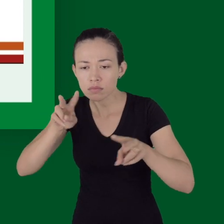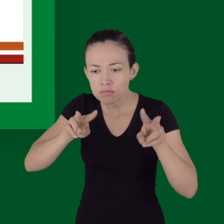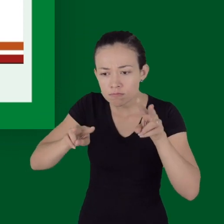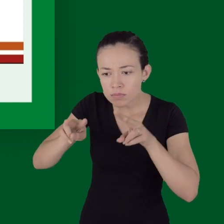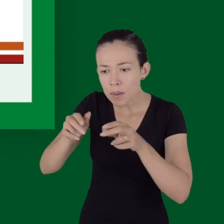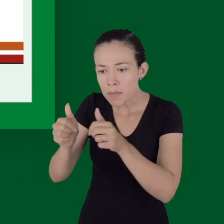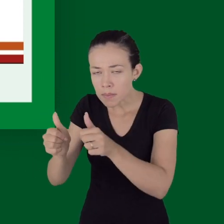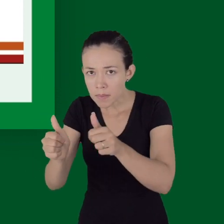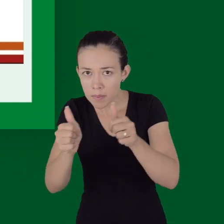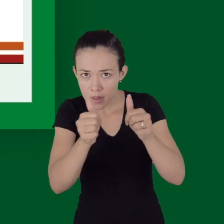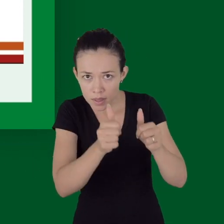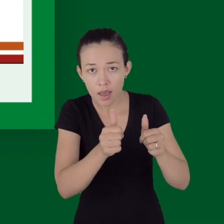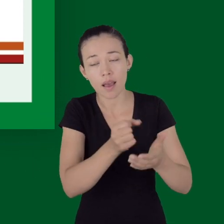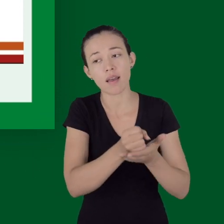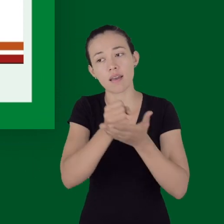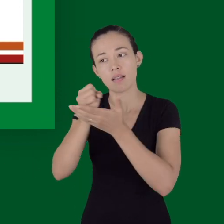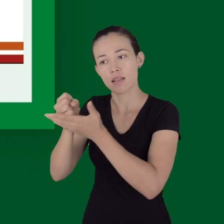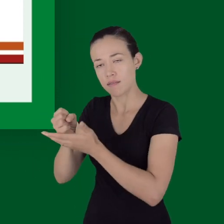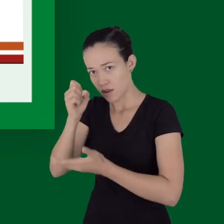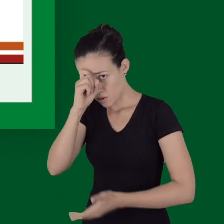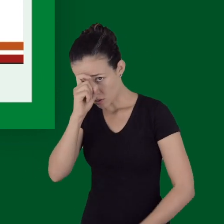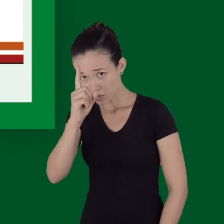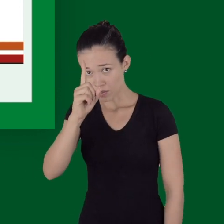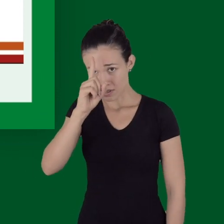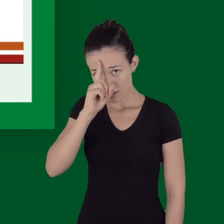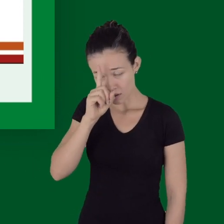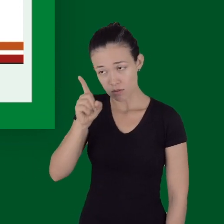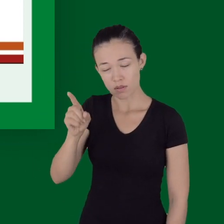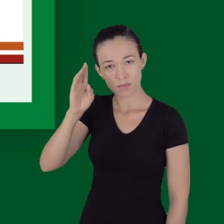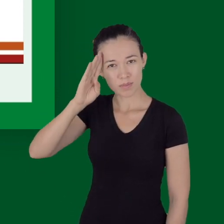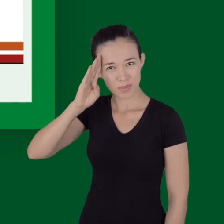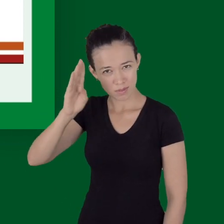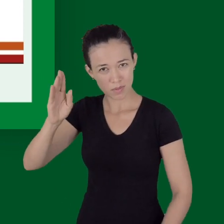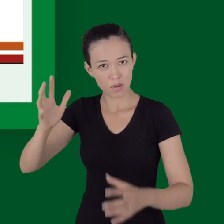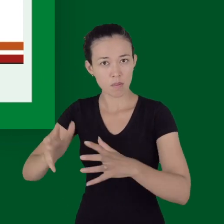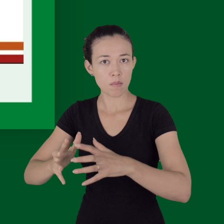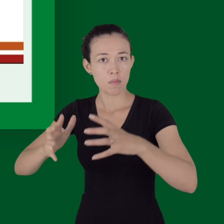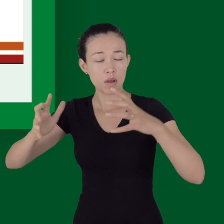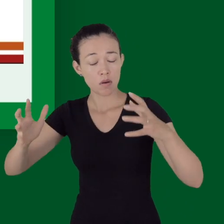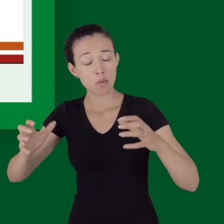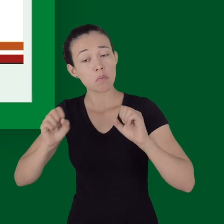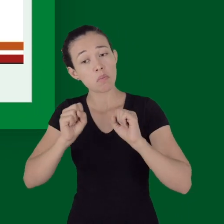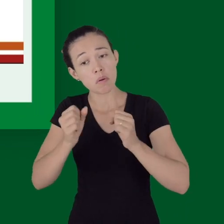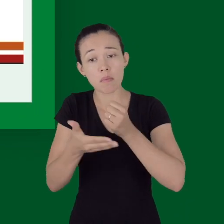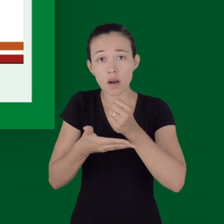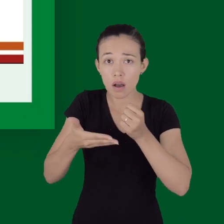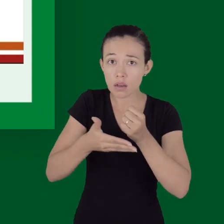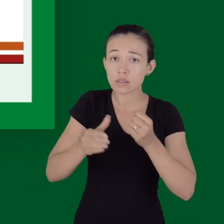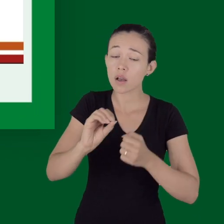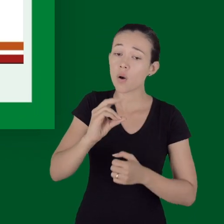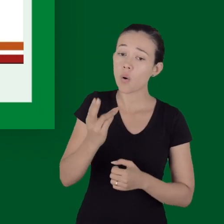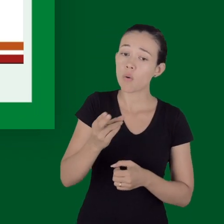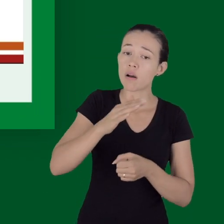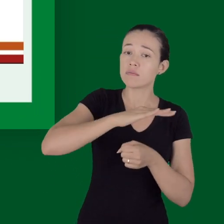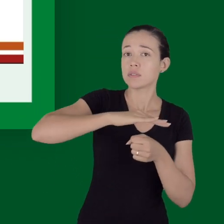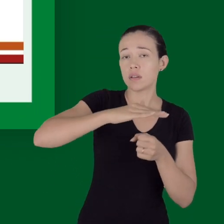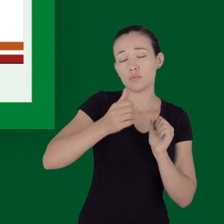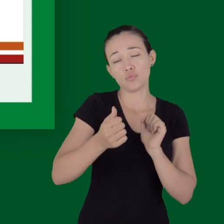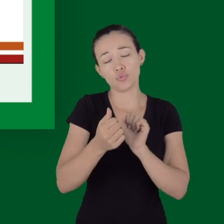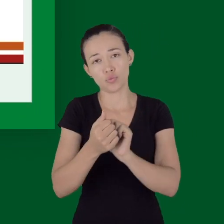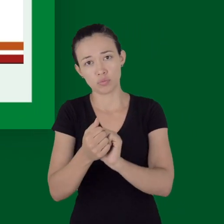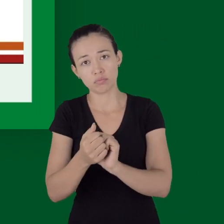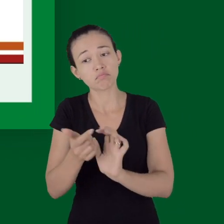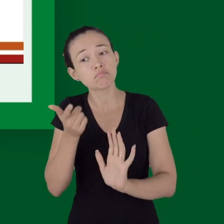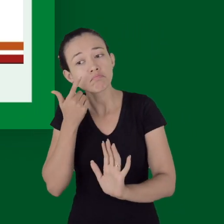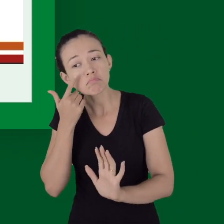trombólise, aí o fluxograma é encaminhar para o hospital regional com tomografia. No momento, os hospitais que estão tendo tomografia,